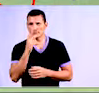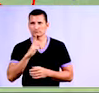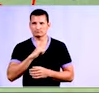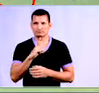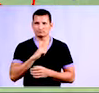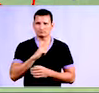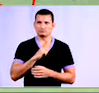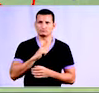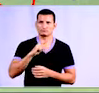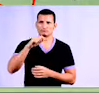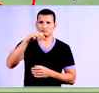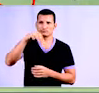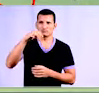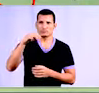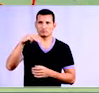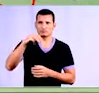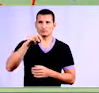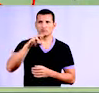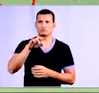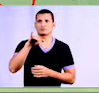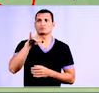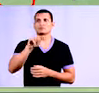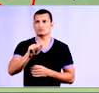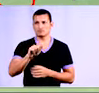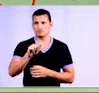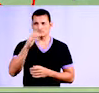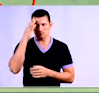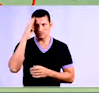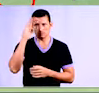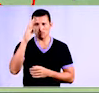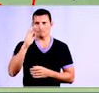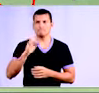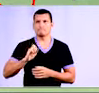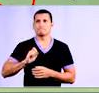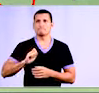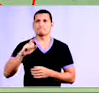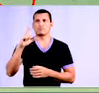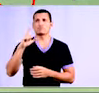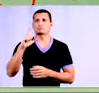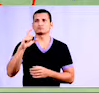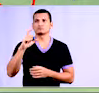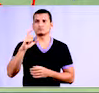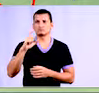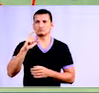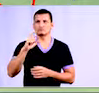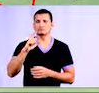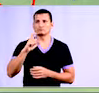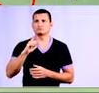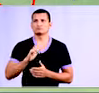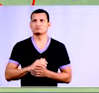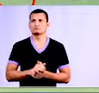de que tem uma memória principal maior, né? E dessa forma,